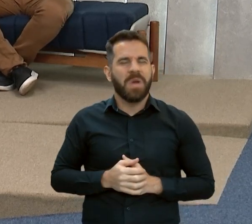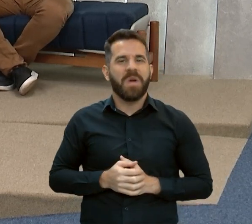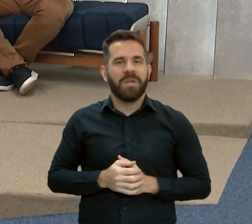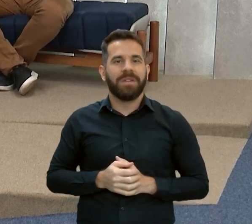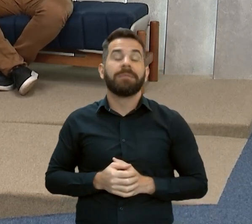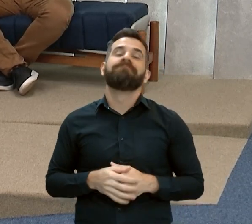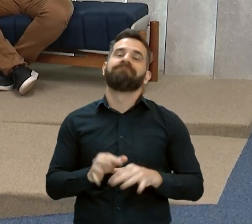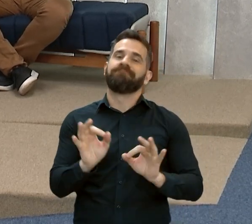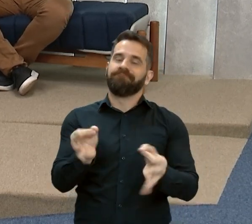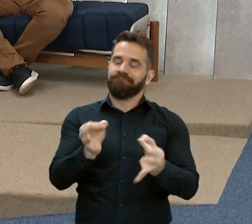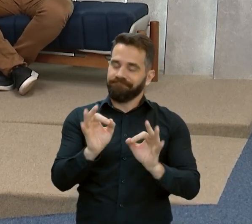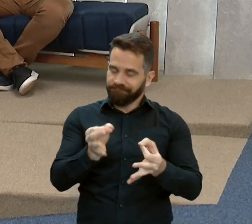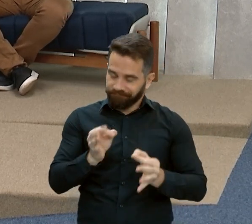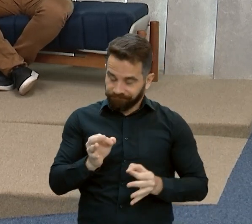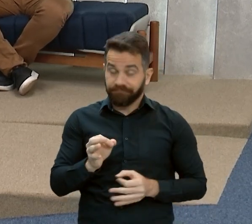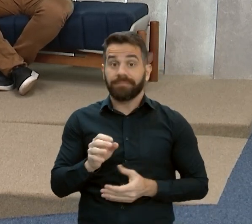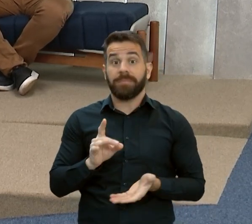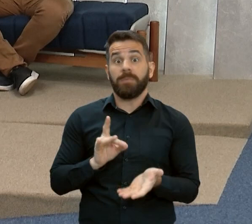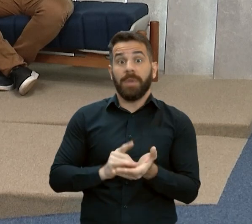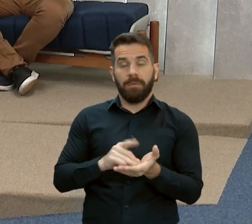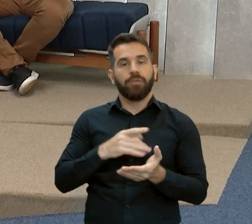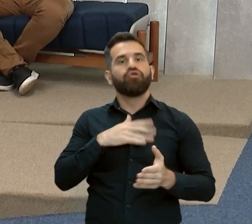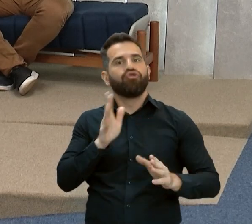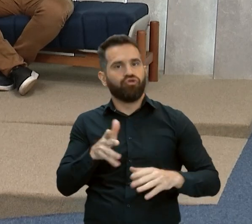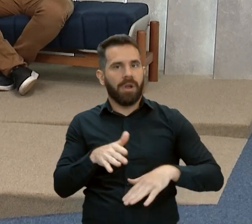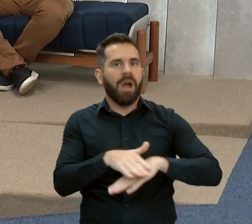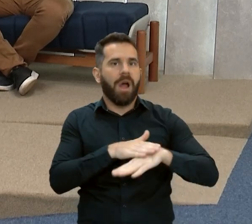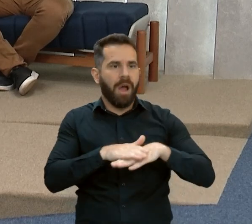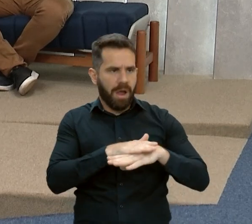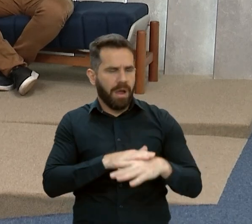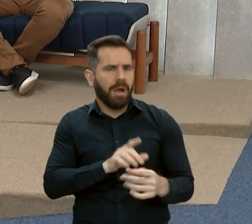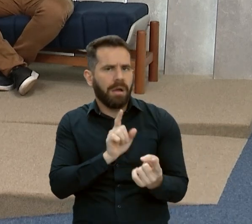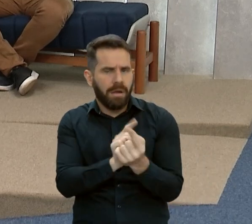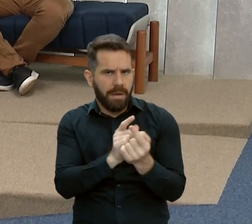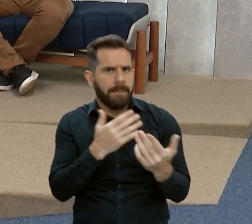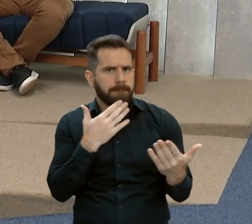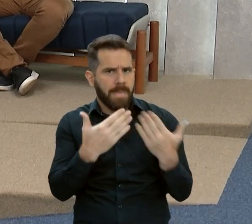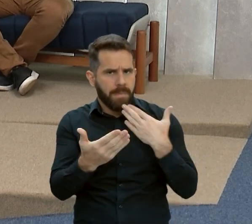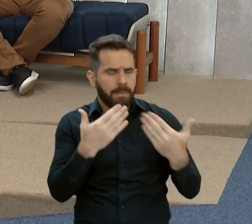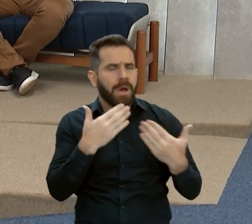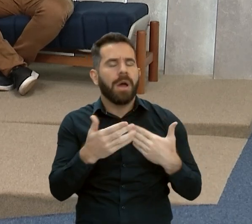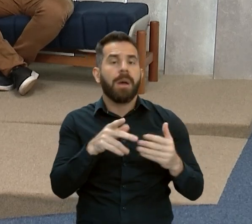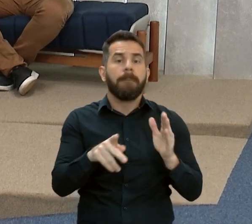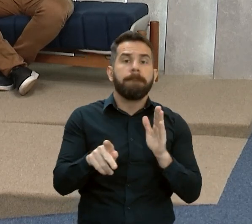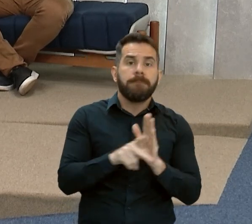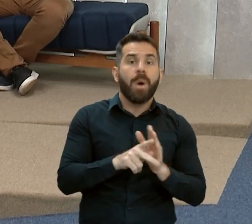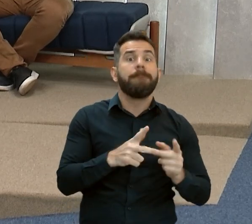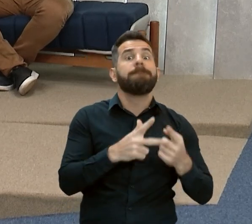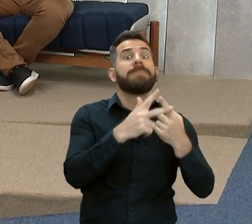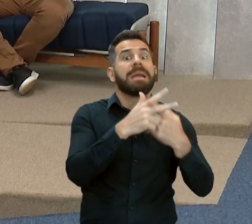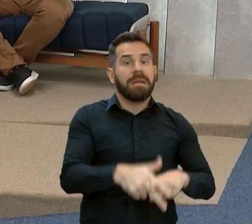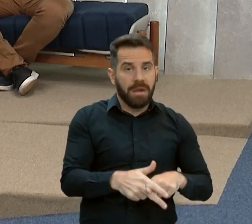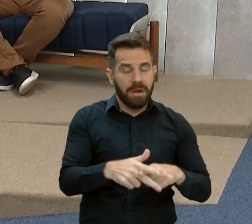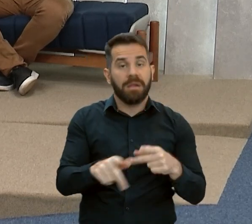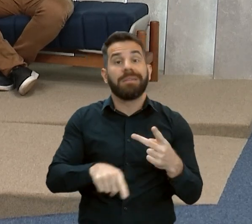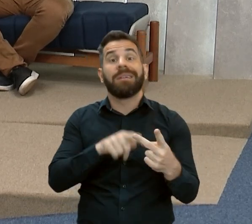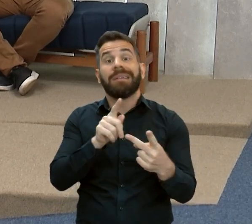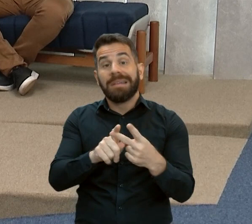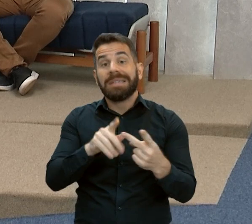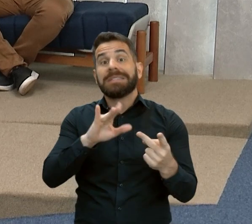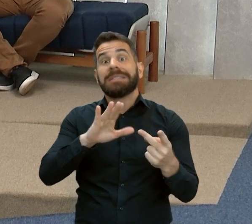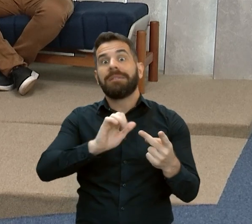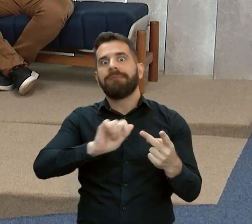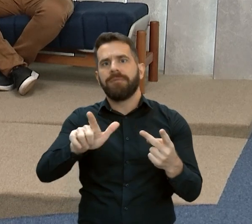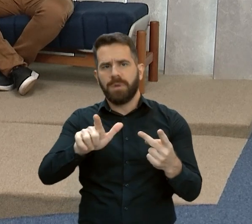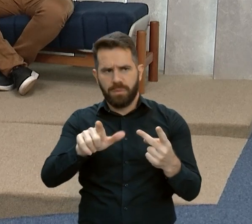da mecânica e o pessoal da civil, porque tinha que construir uma base da torre, então quem supervisionou, quem analisou os